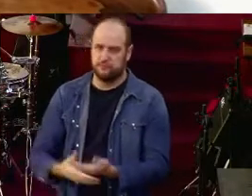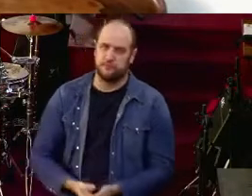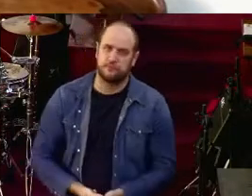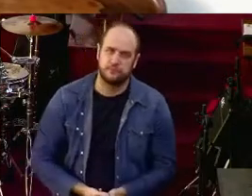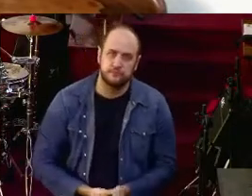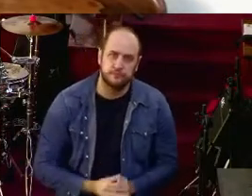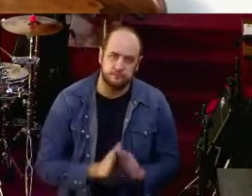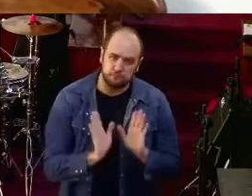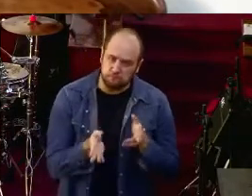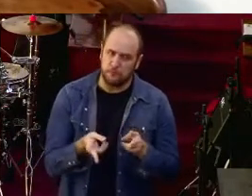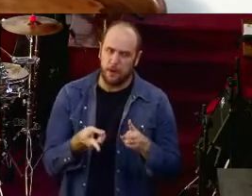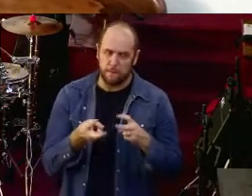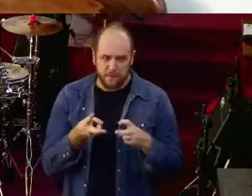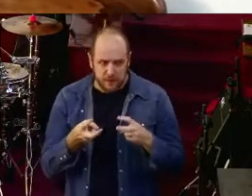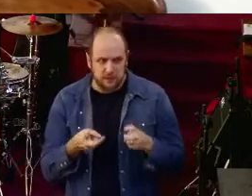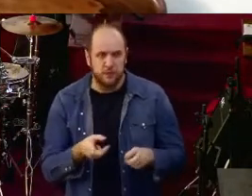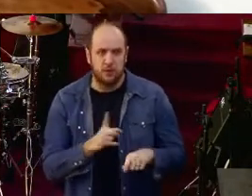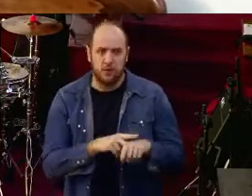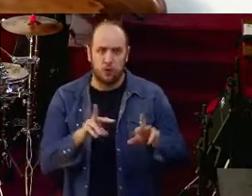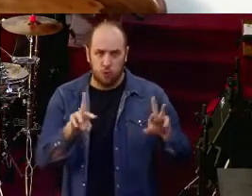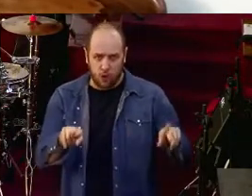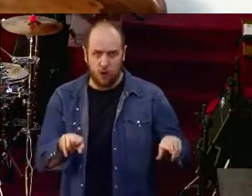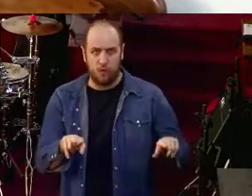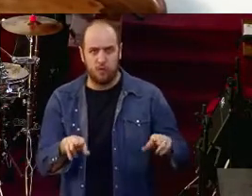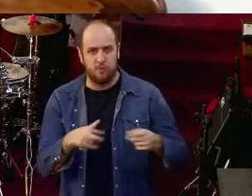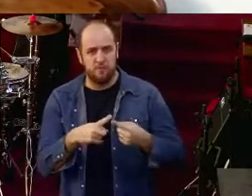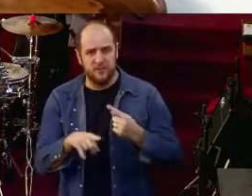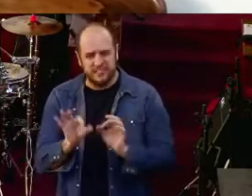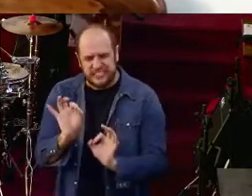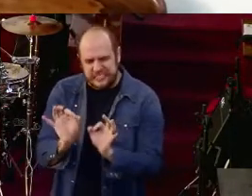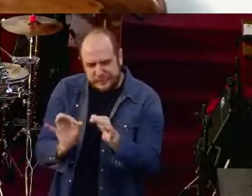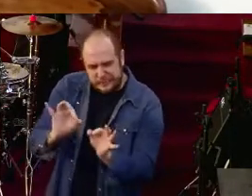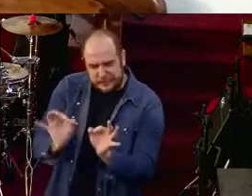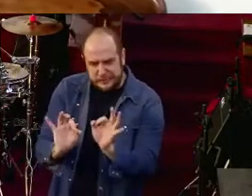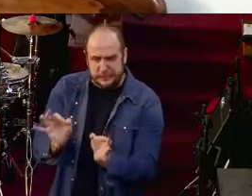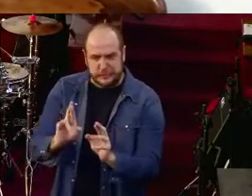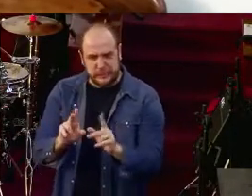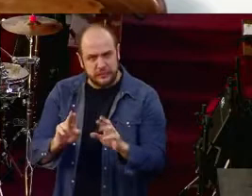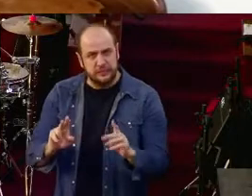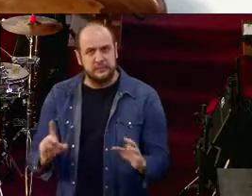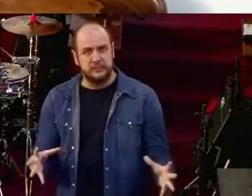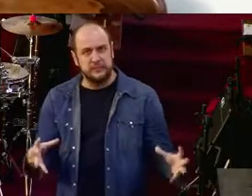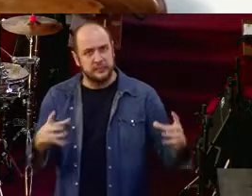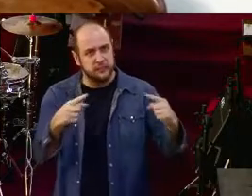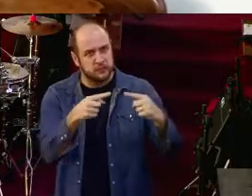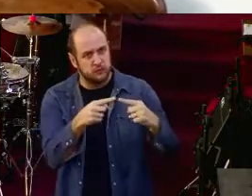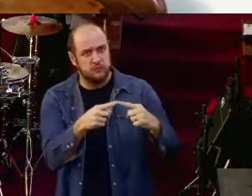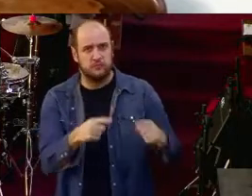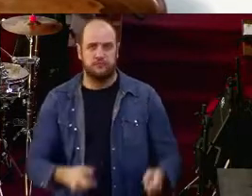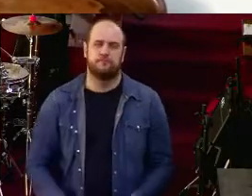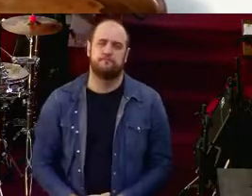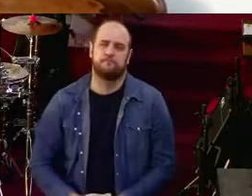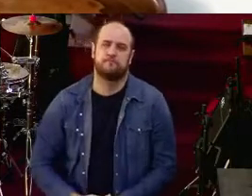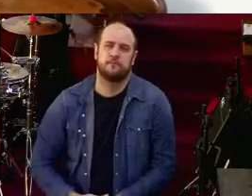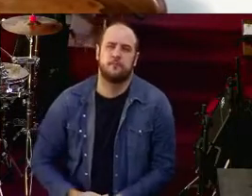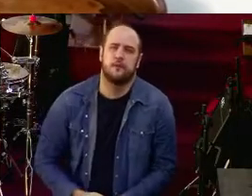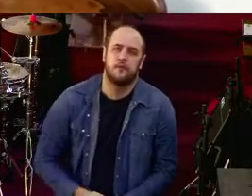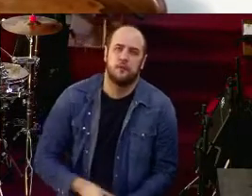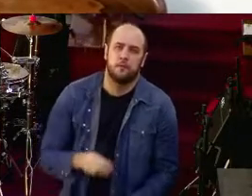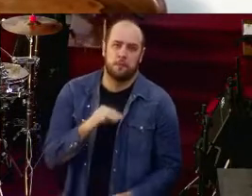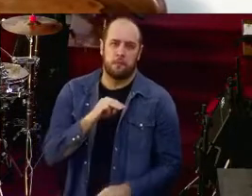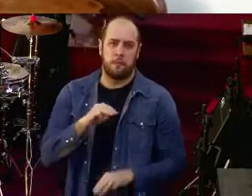é o mesmo momento, mas tem coisas que se completam. Marcos, capítulo